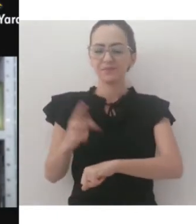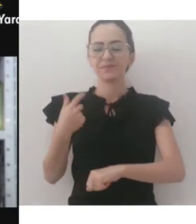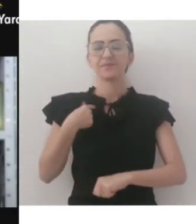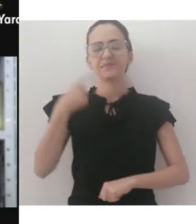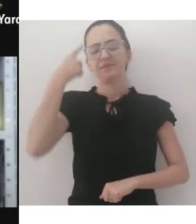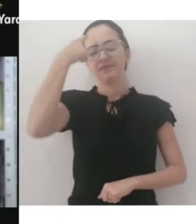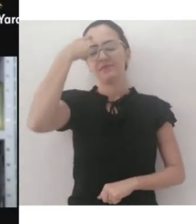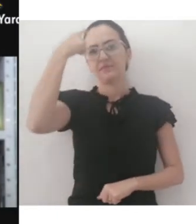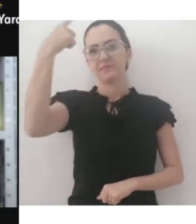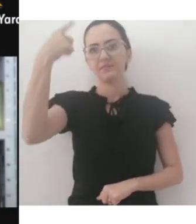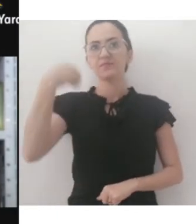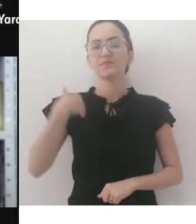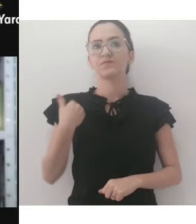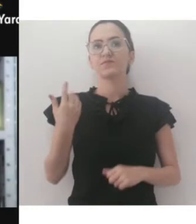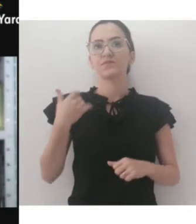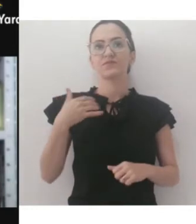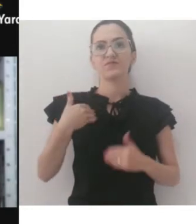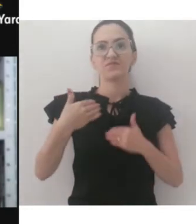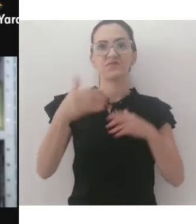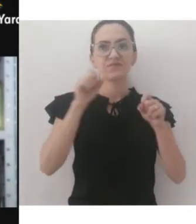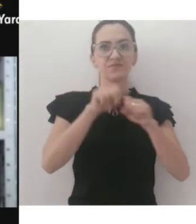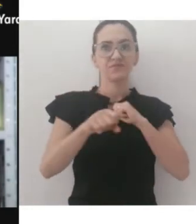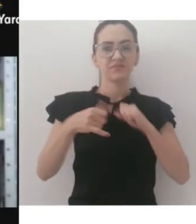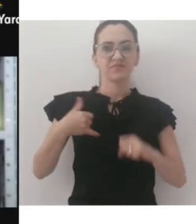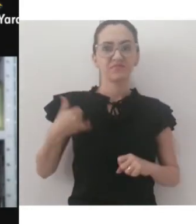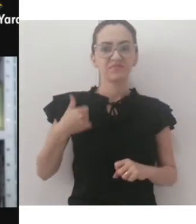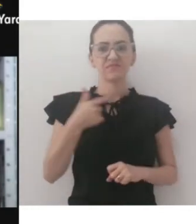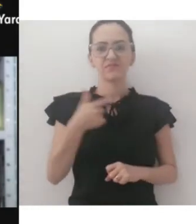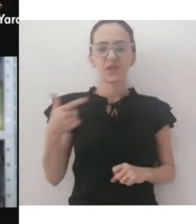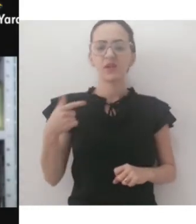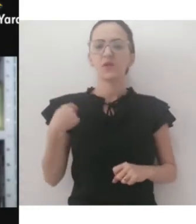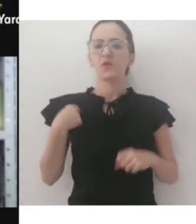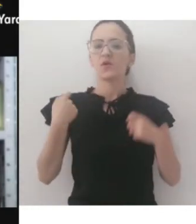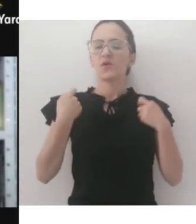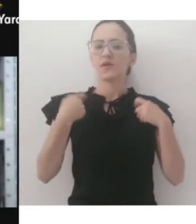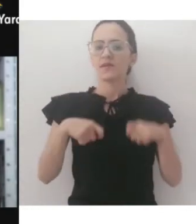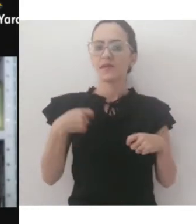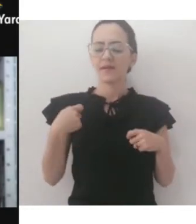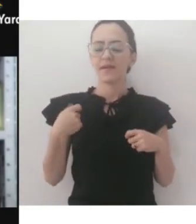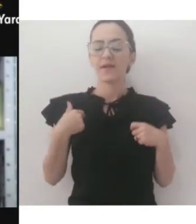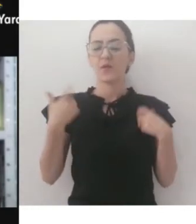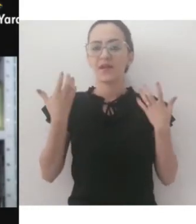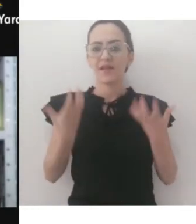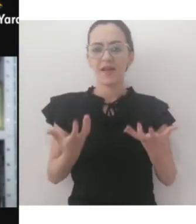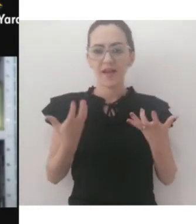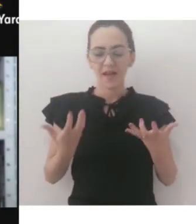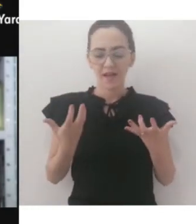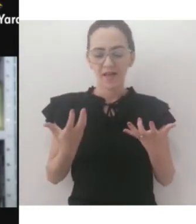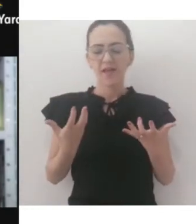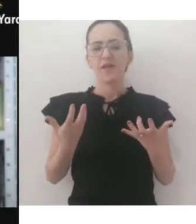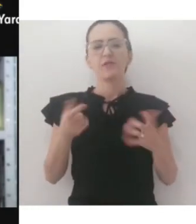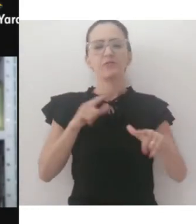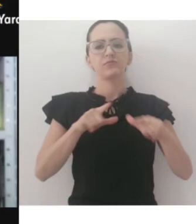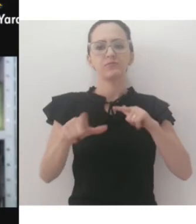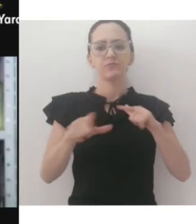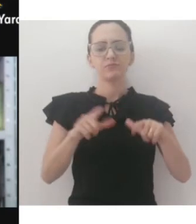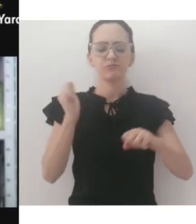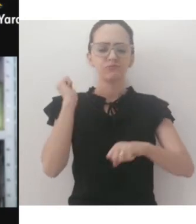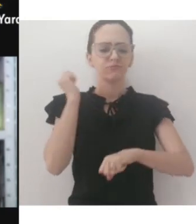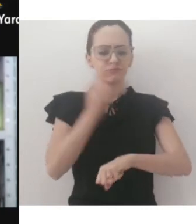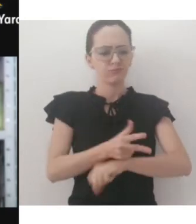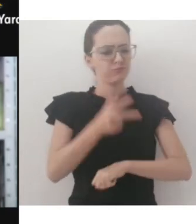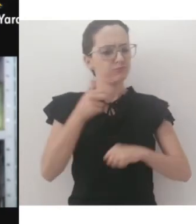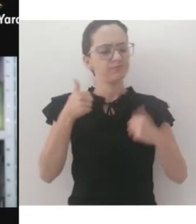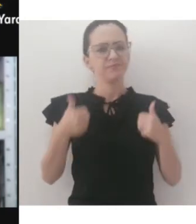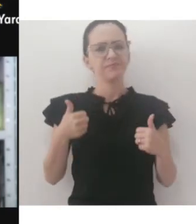uma estabilidade profissional assim que eu formasse aos 22 anos de idade. Então, ao ingressar em pedagogia, eu tinha um propósito de